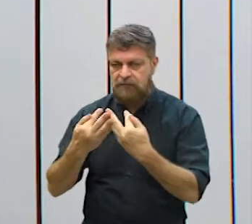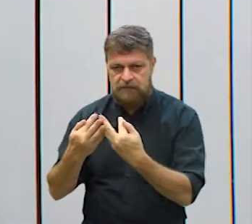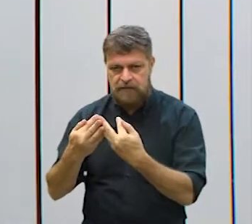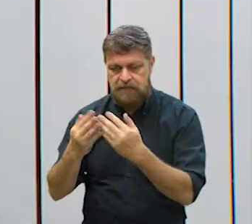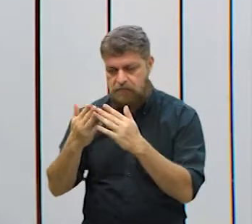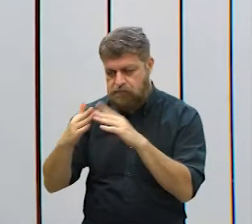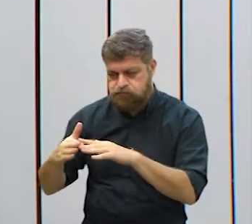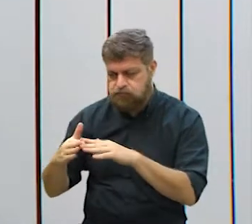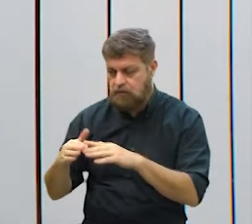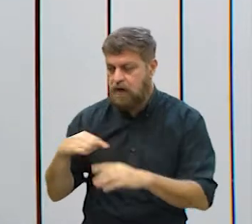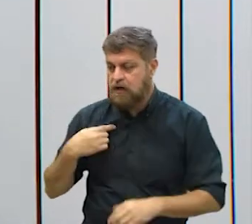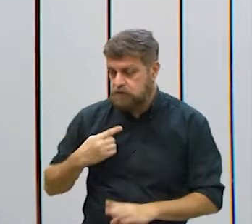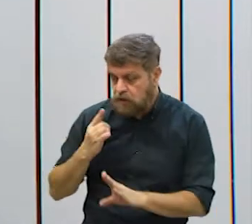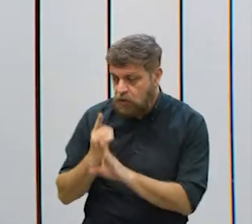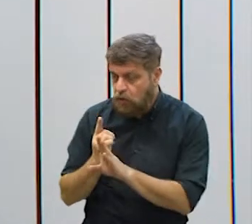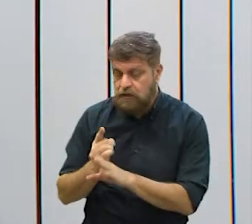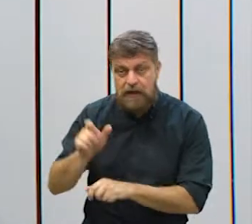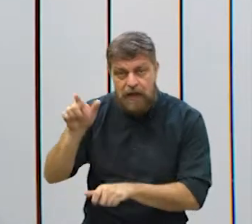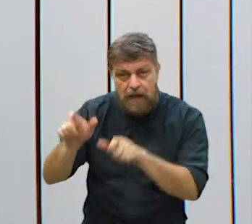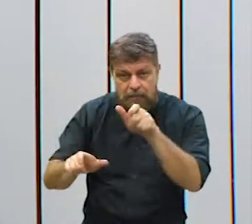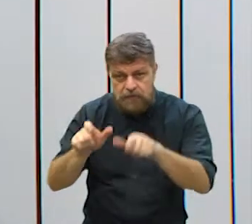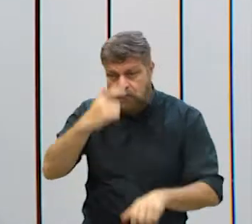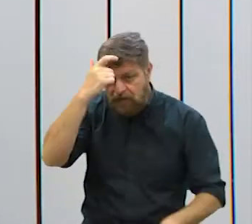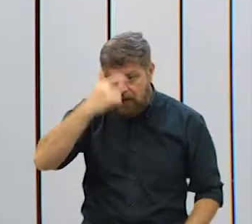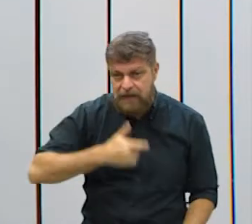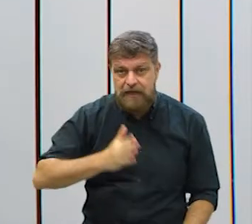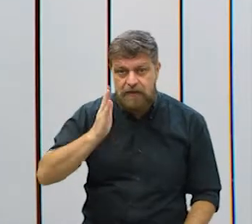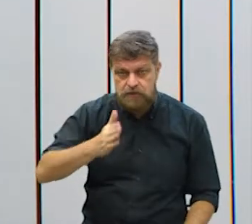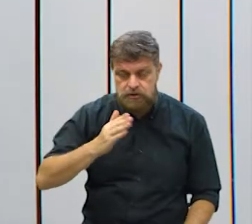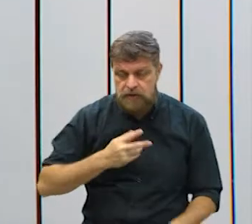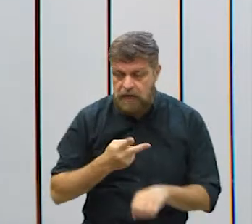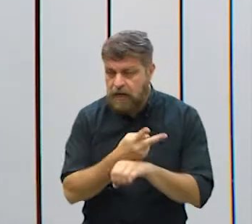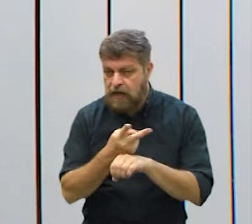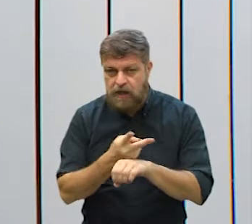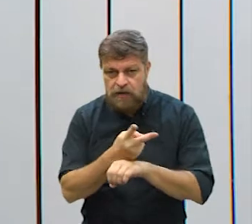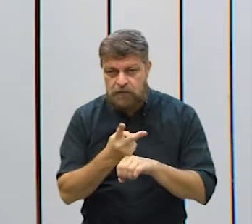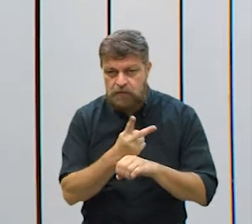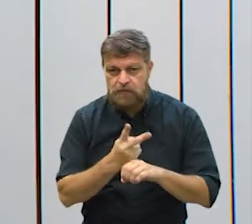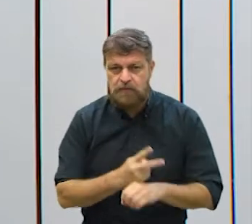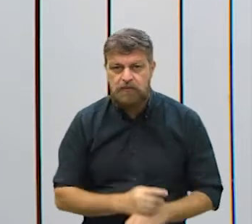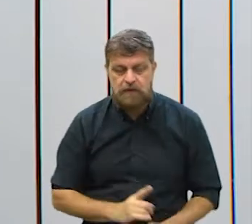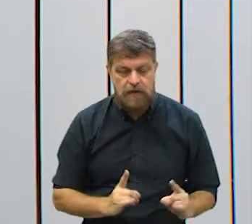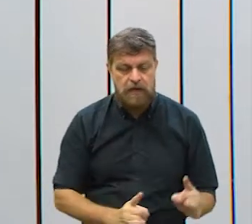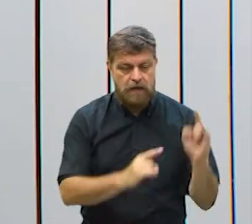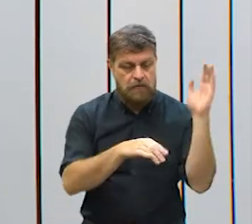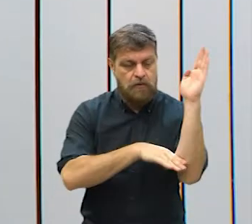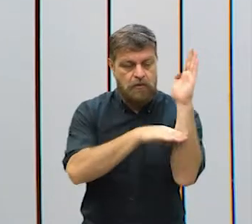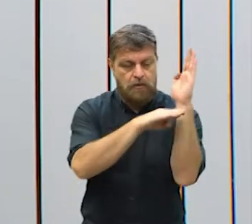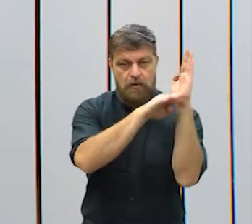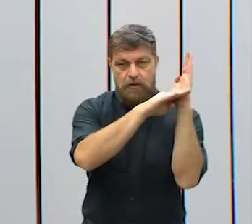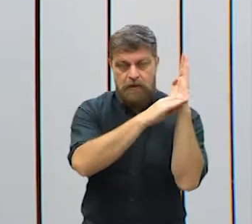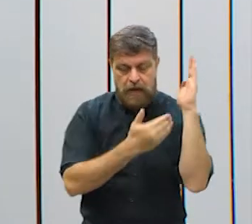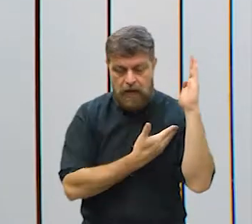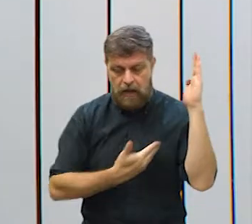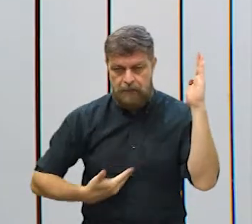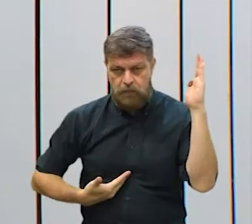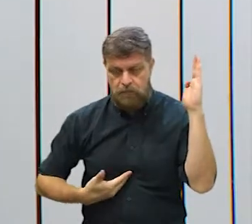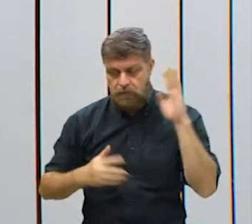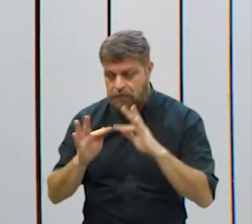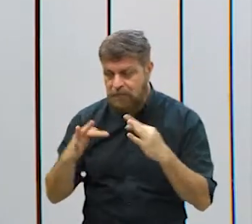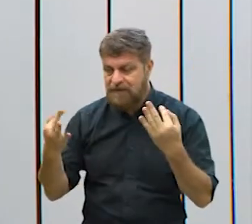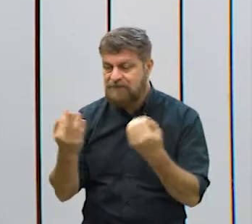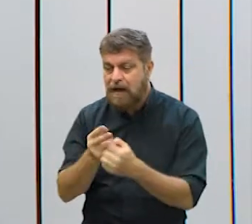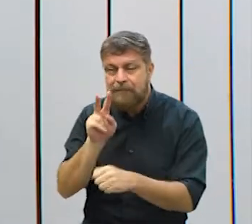emergencial, né? Porque hoje a gente encontra pessoas assim, eu já tive esse caso e eu fui atrás, eu não consegui achar abrigo público